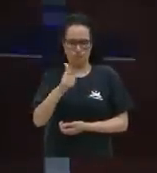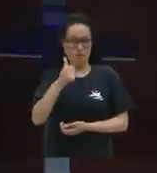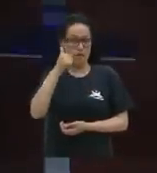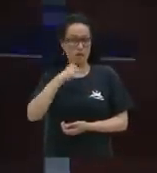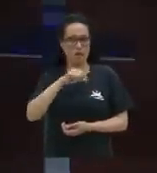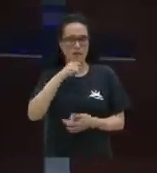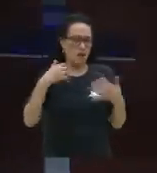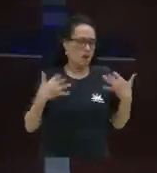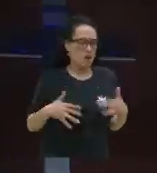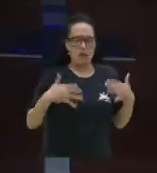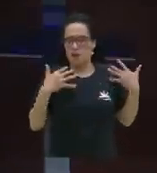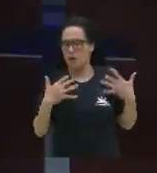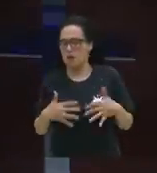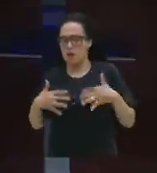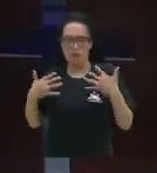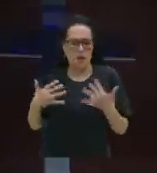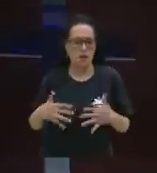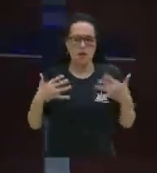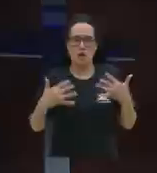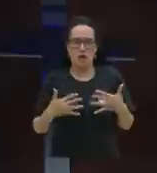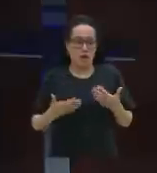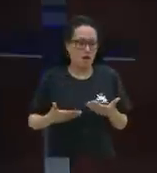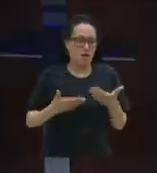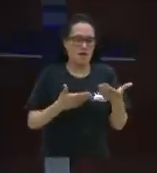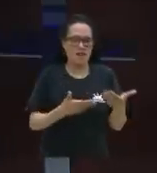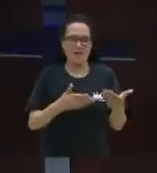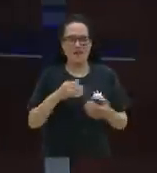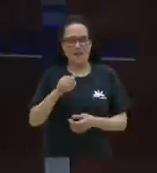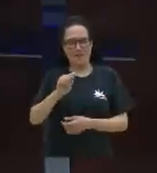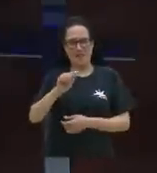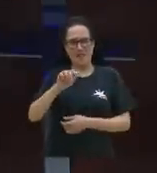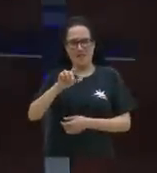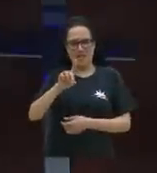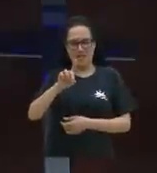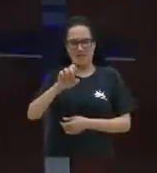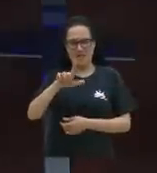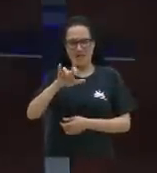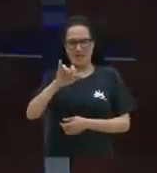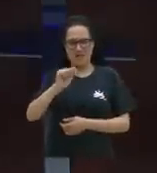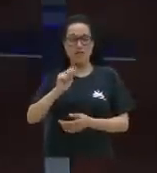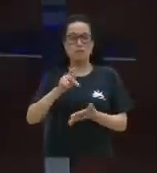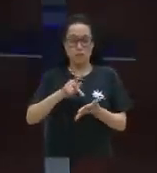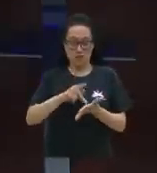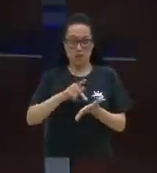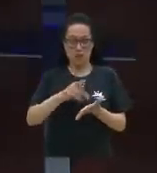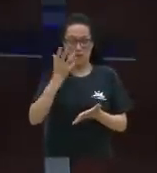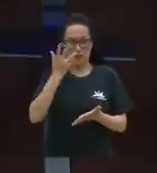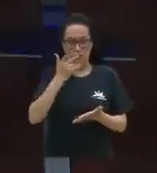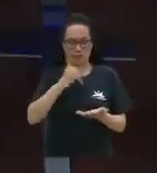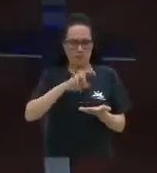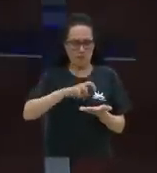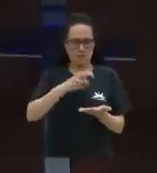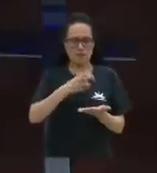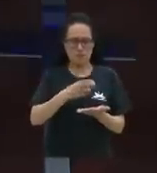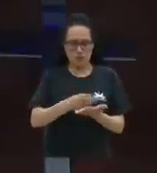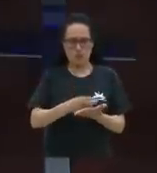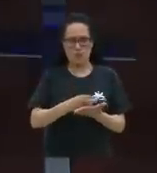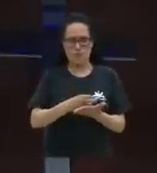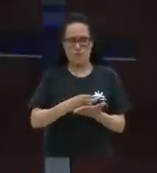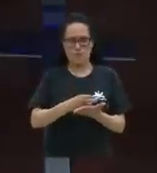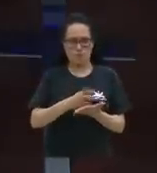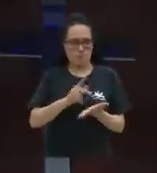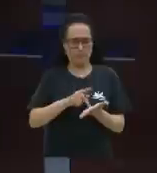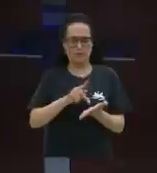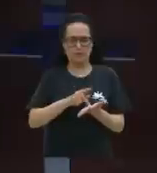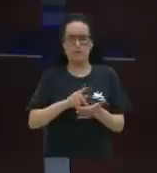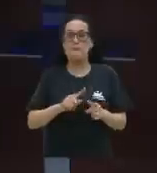para a dona Adélia, senão a criança morreria, e de fato veio a falecer. Mas ela disse: